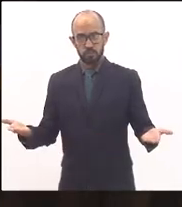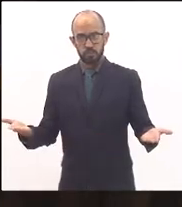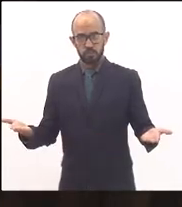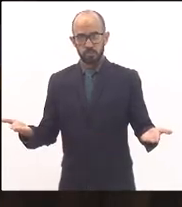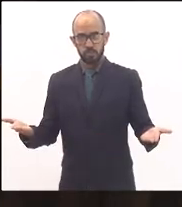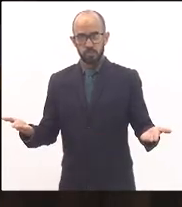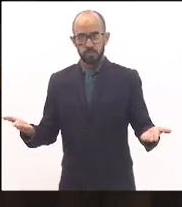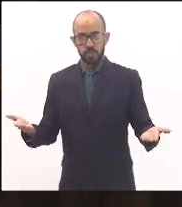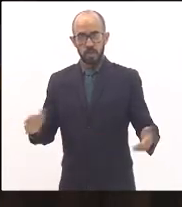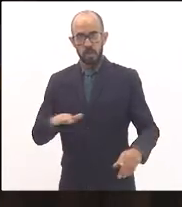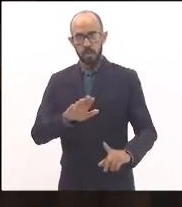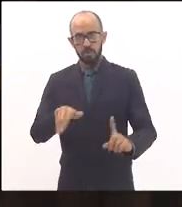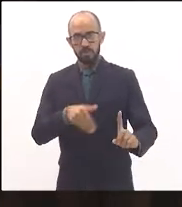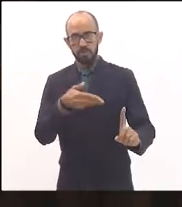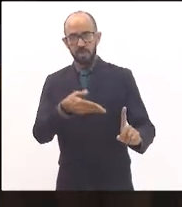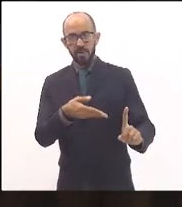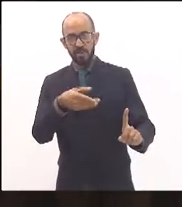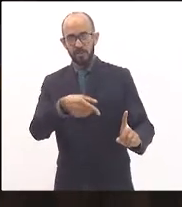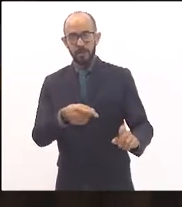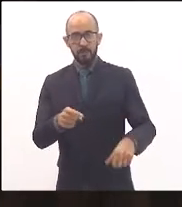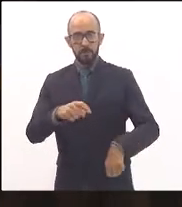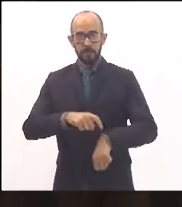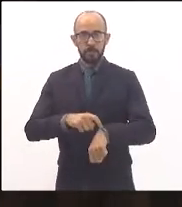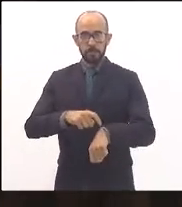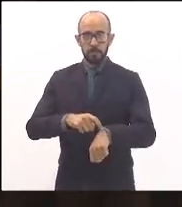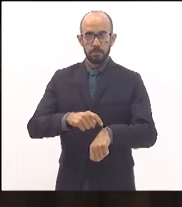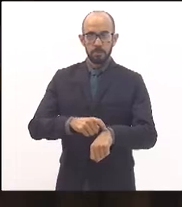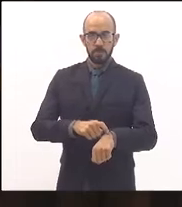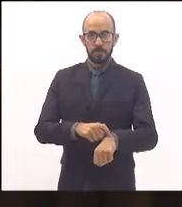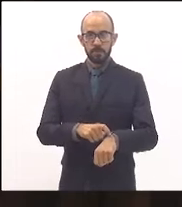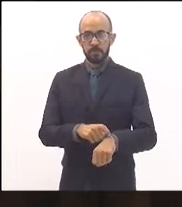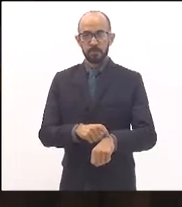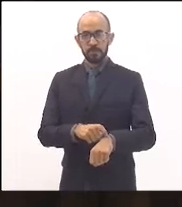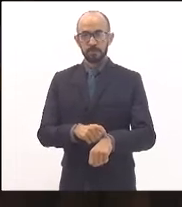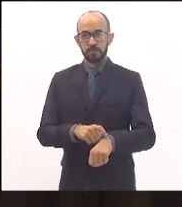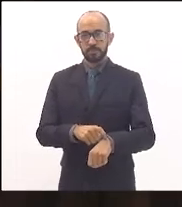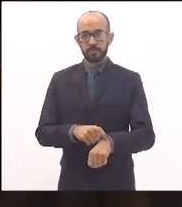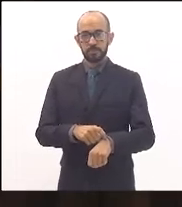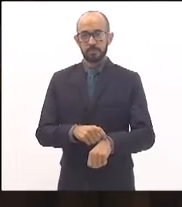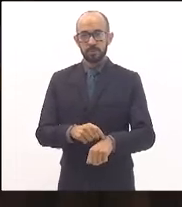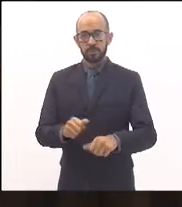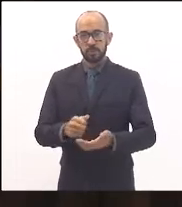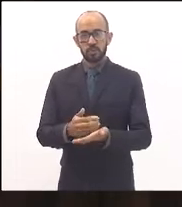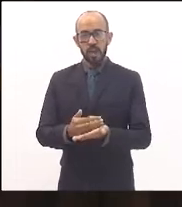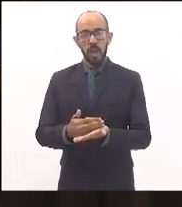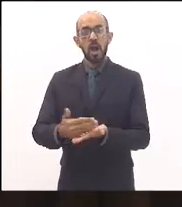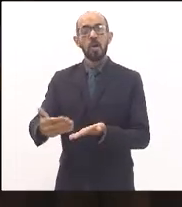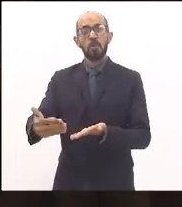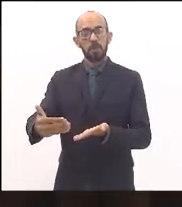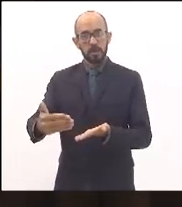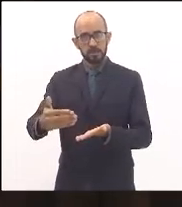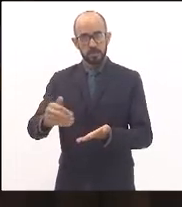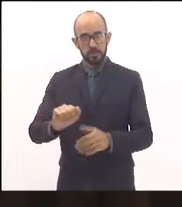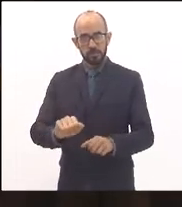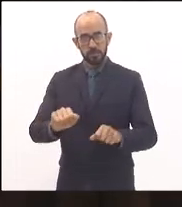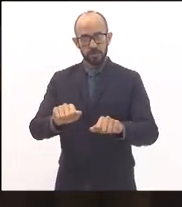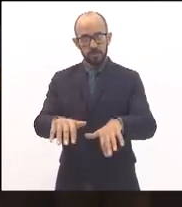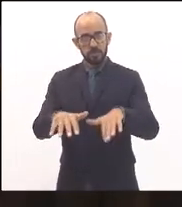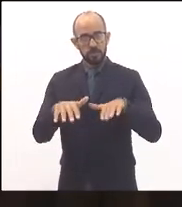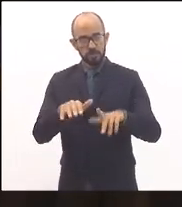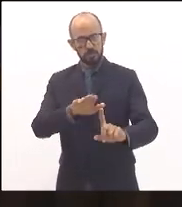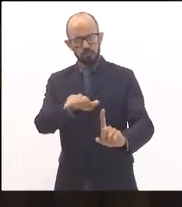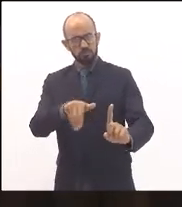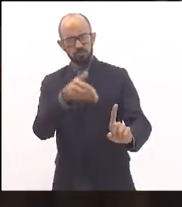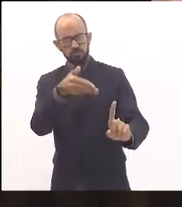é com muita honra que nesse momento e fazemos abertura dessa